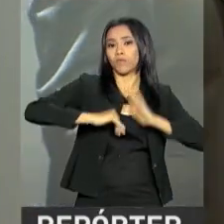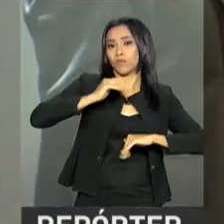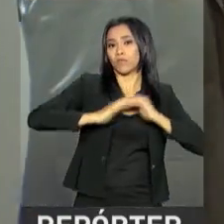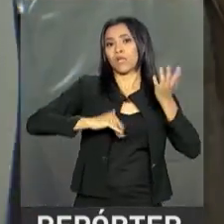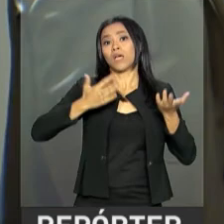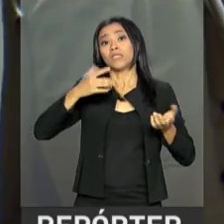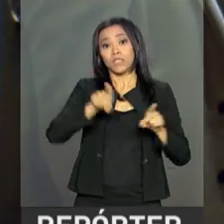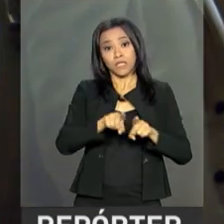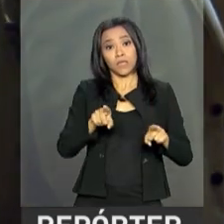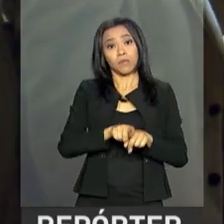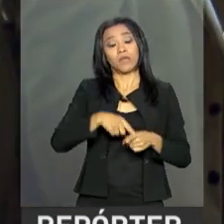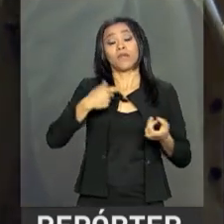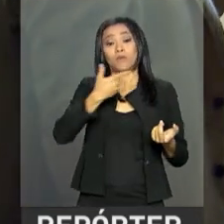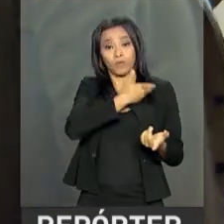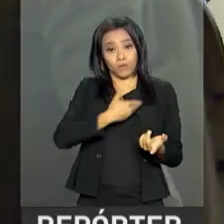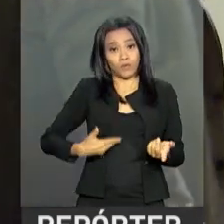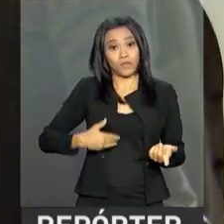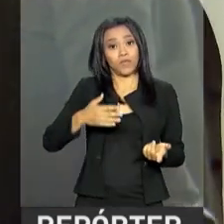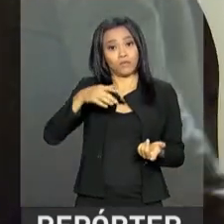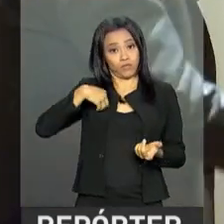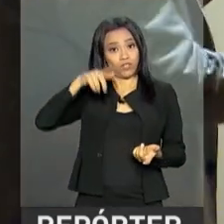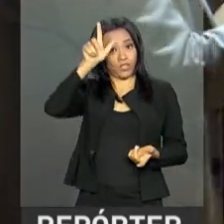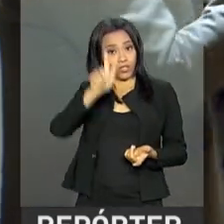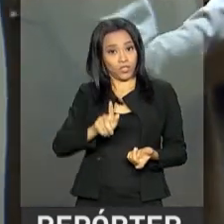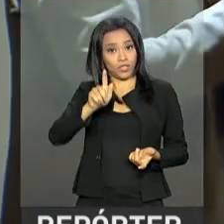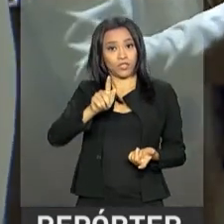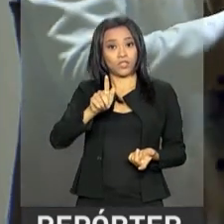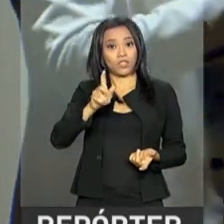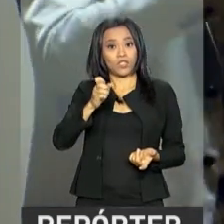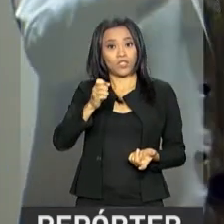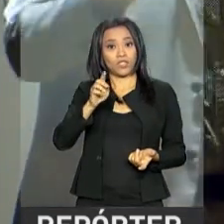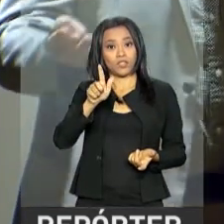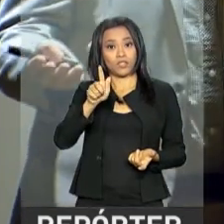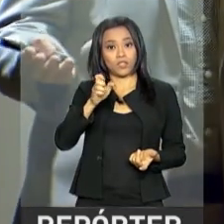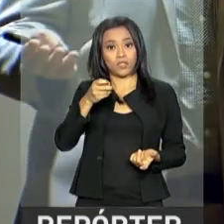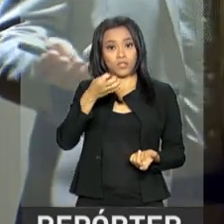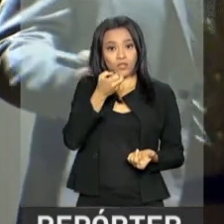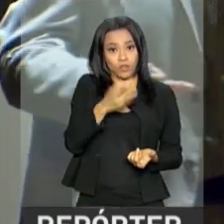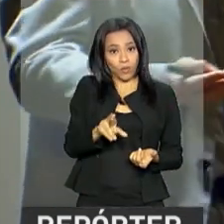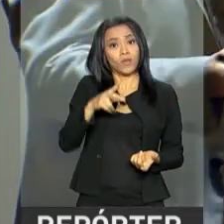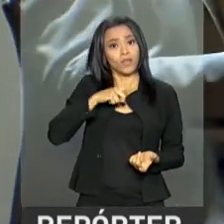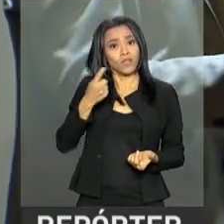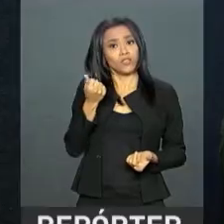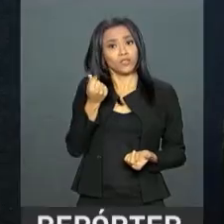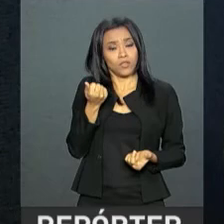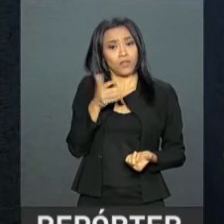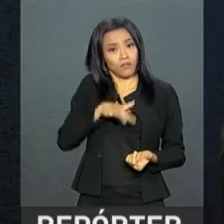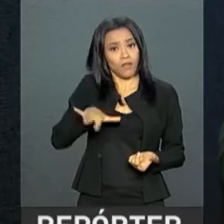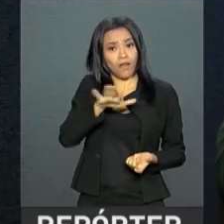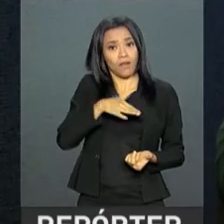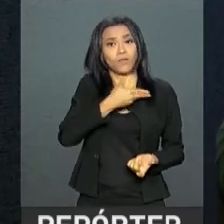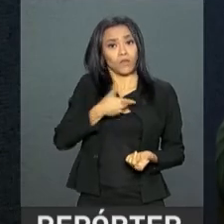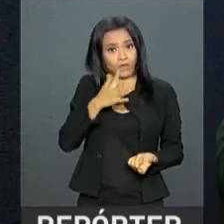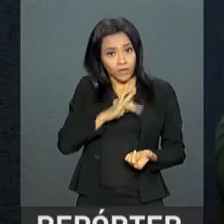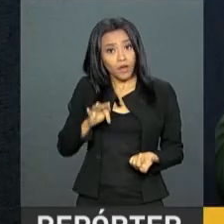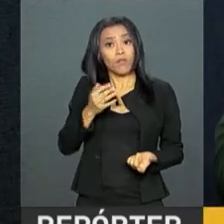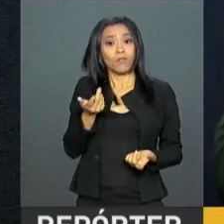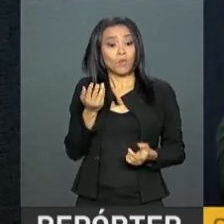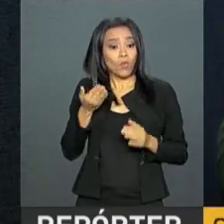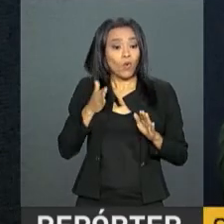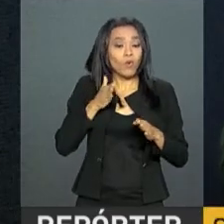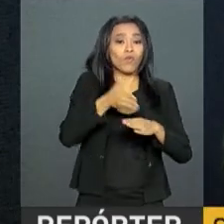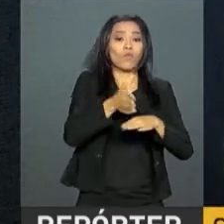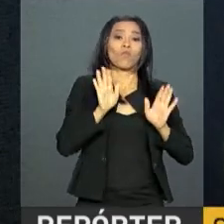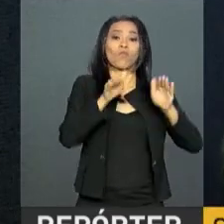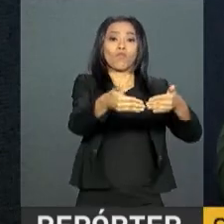públicos a utilizarem os recursos disponíveis pelo governo federal para a cultura em 2018 ministério da